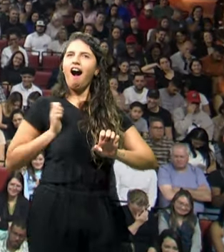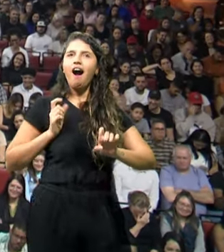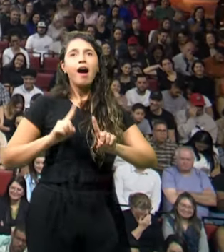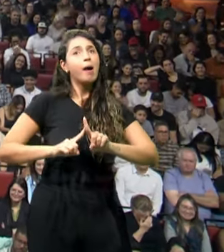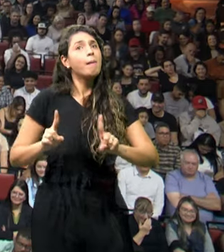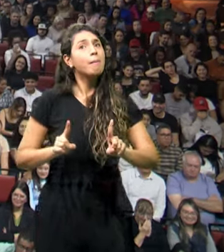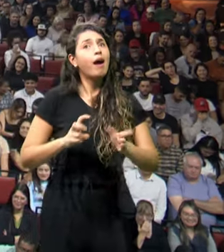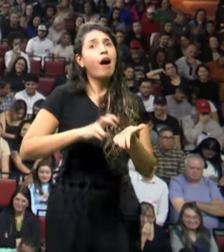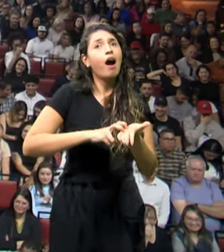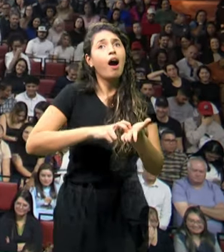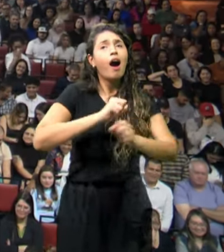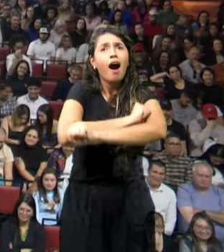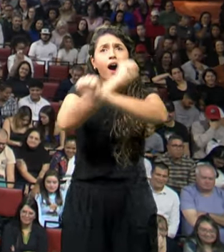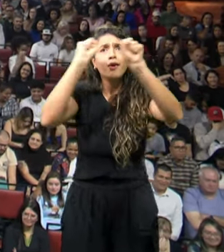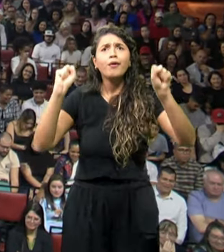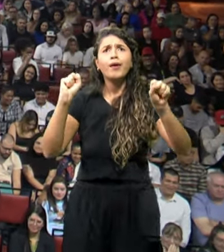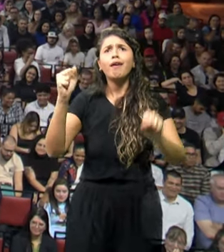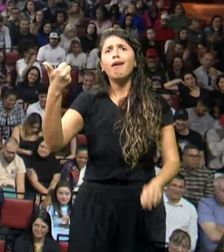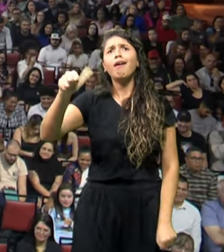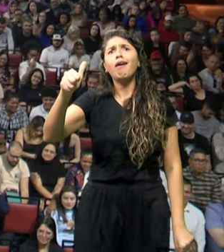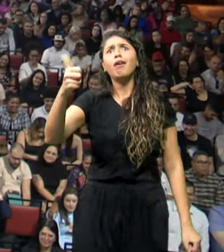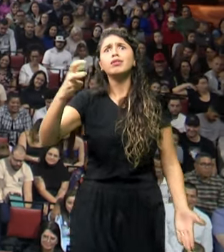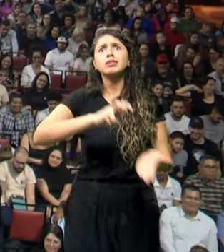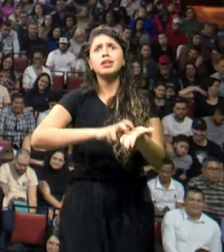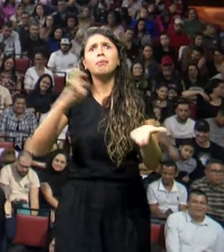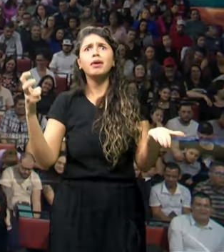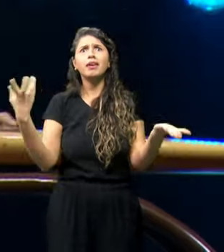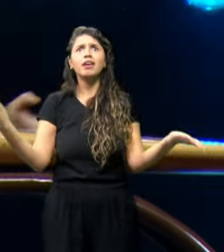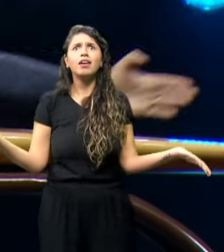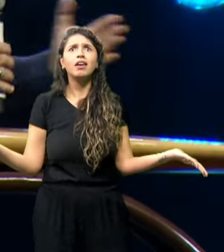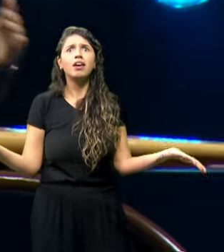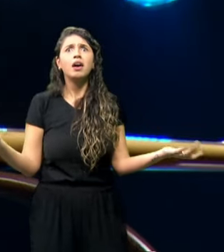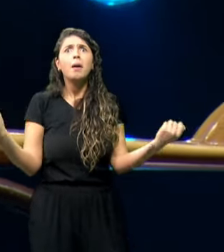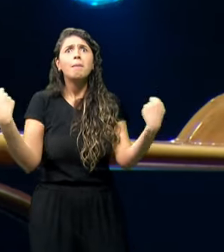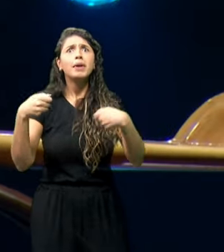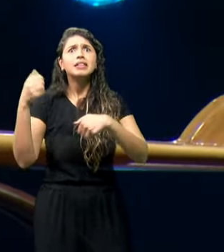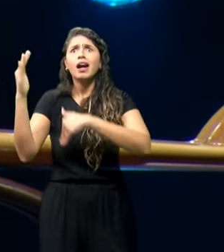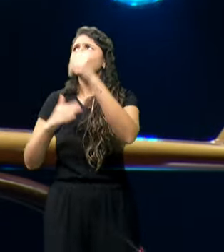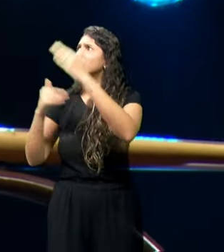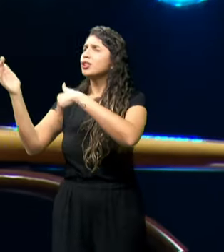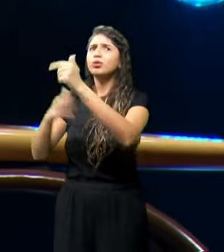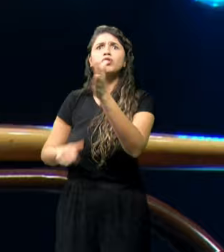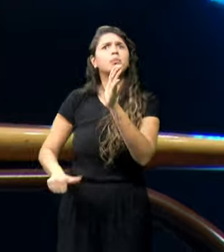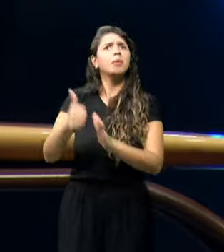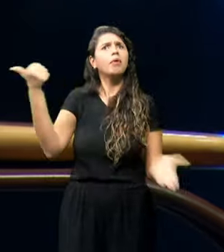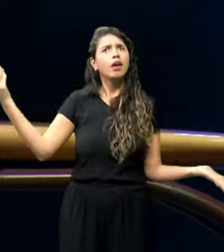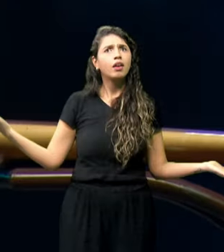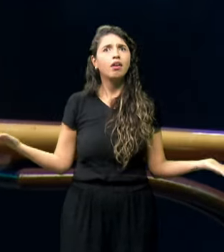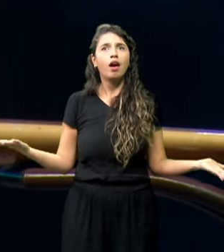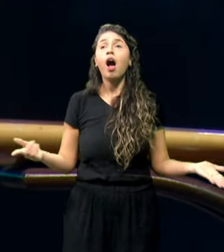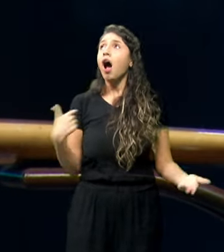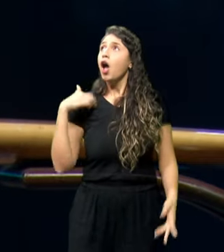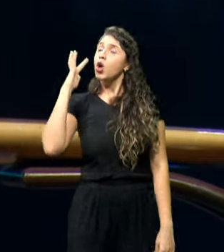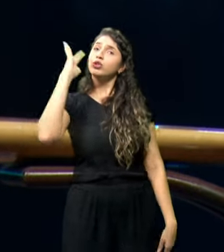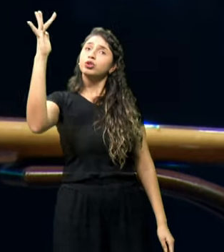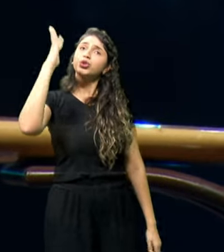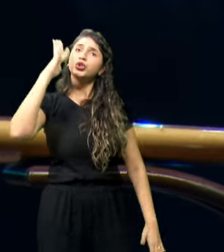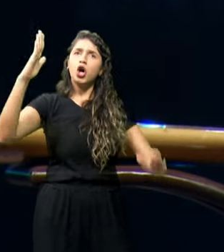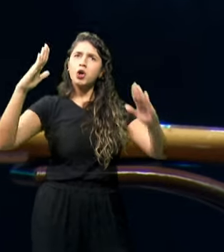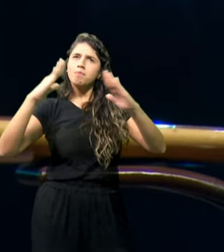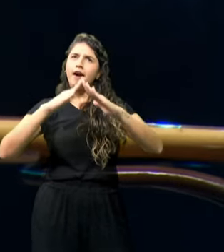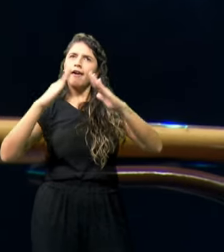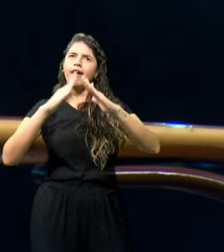Não gosta nem de trabalhar, nem de estudar. O sonho tem que ter atitude em relação... Eu quero comprar uma casa. Quer comprar uma casa? Então como é que